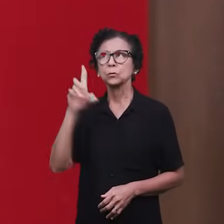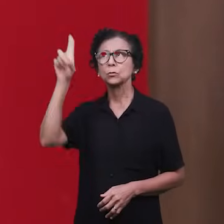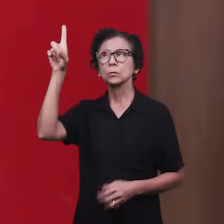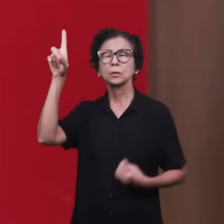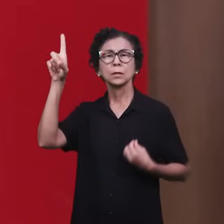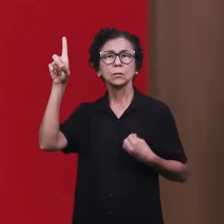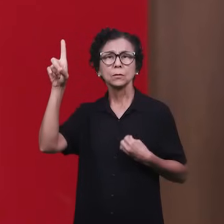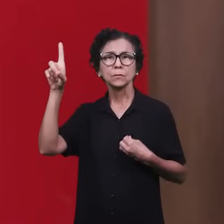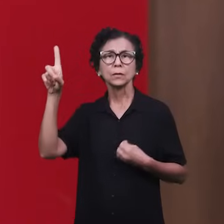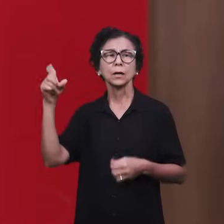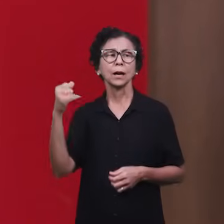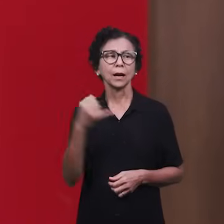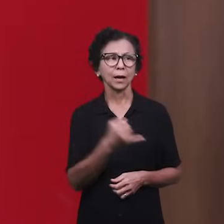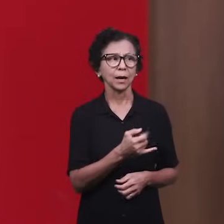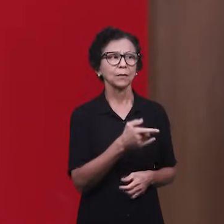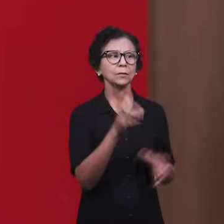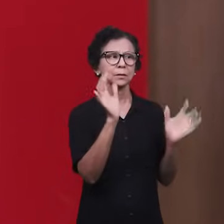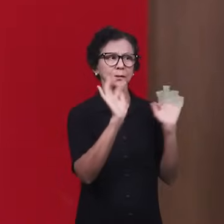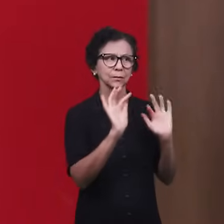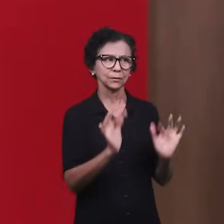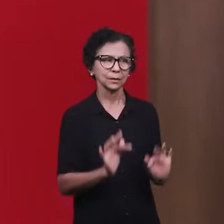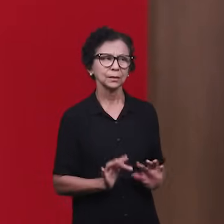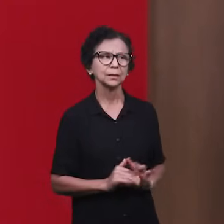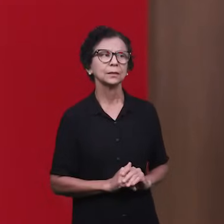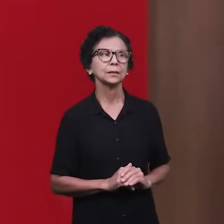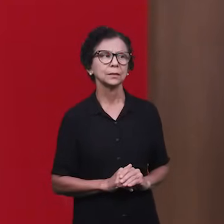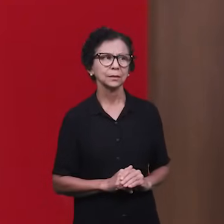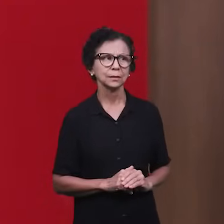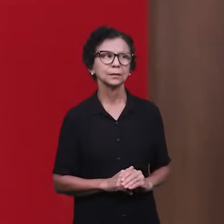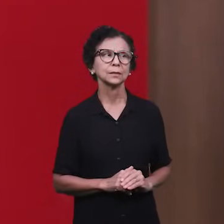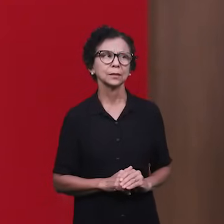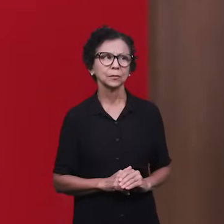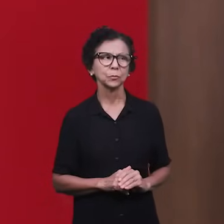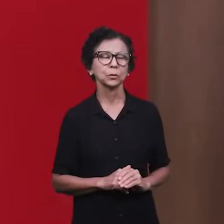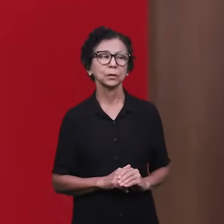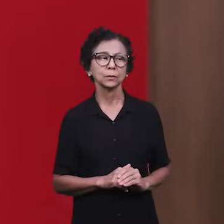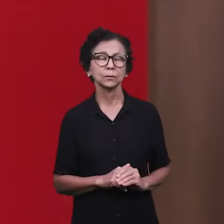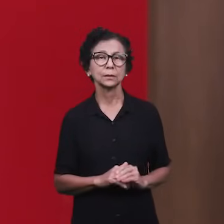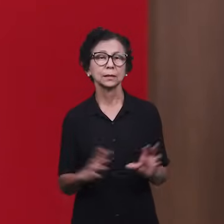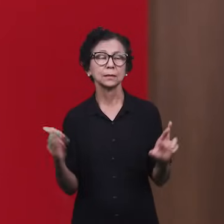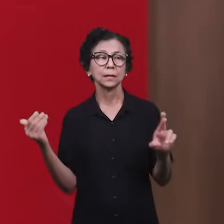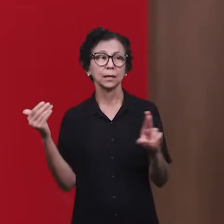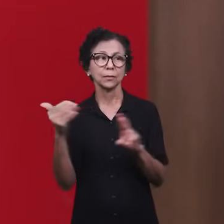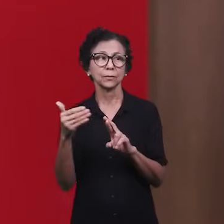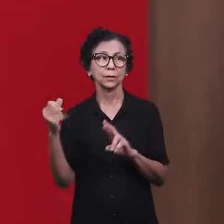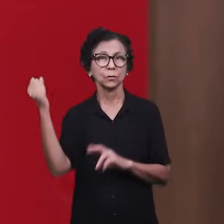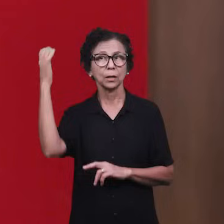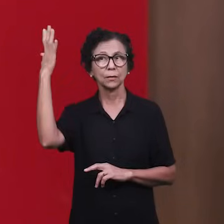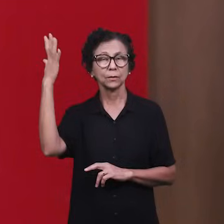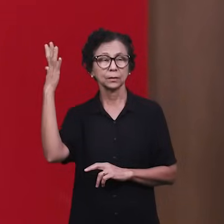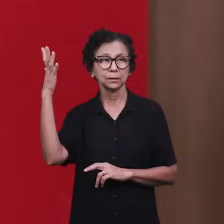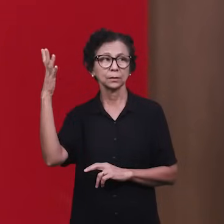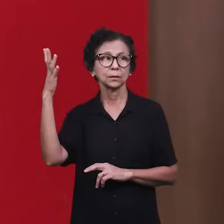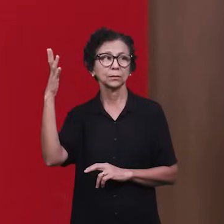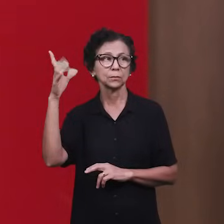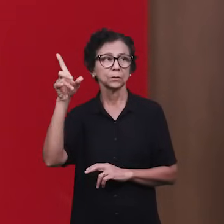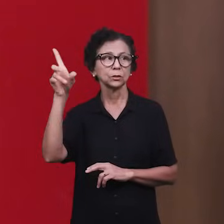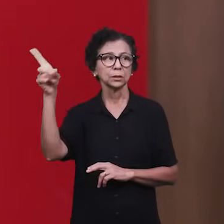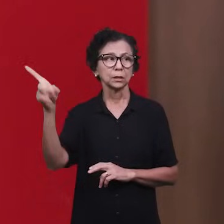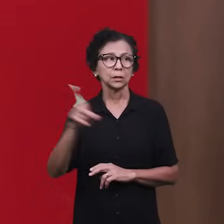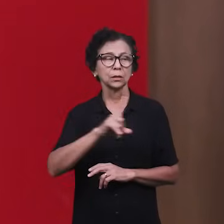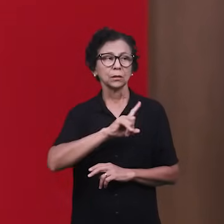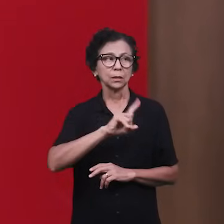revelaste nem a carne nem o sangue. E ele disse assim, e sobre esta pedra, ou seja, não sobre tu, não é sobre